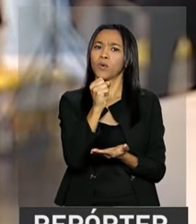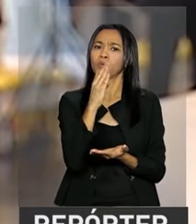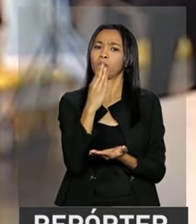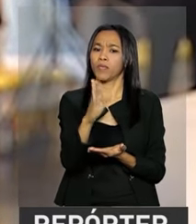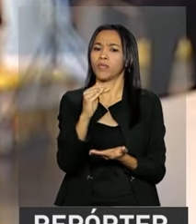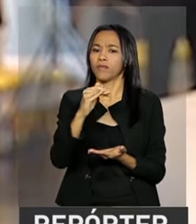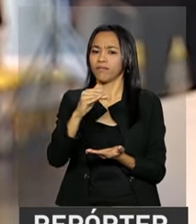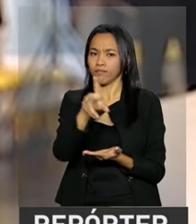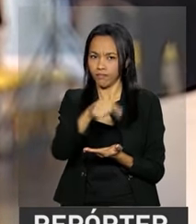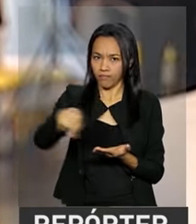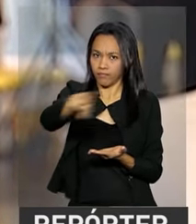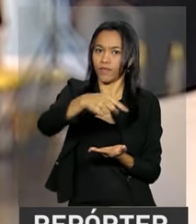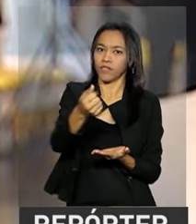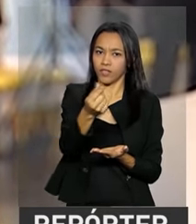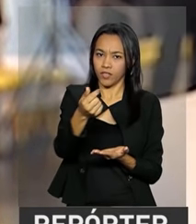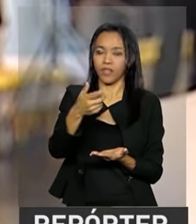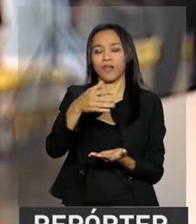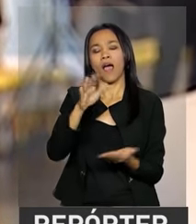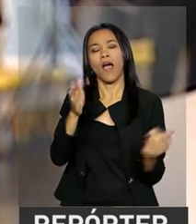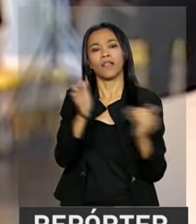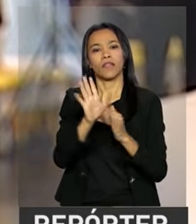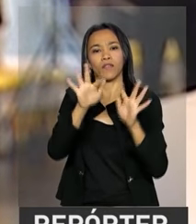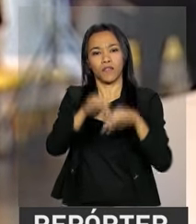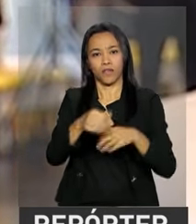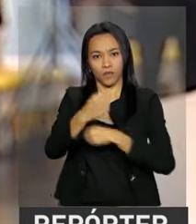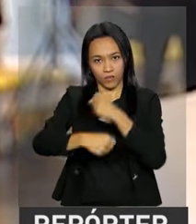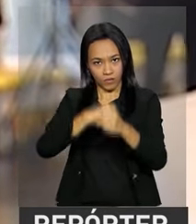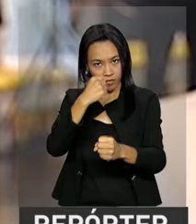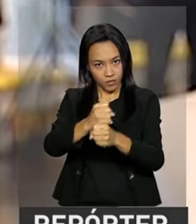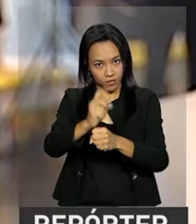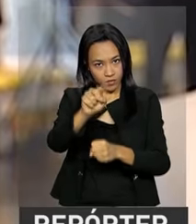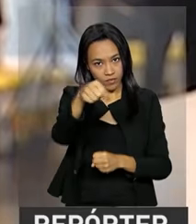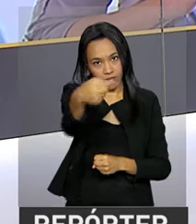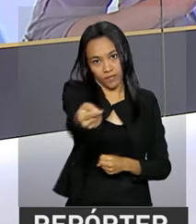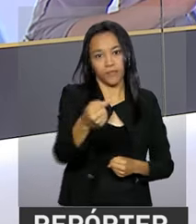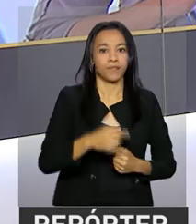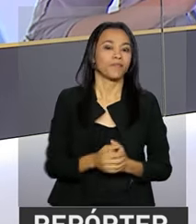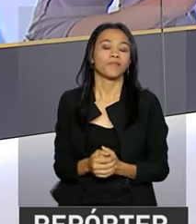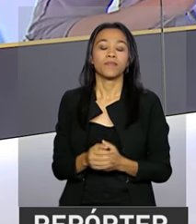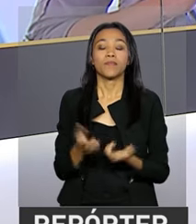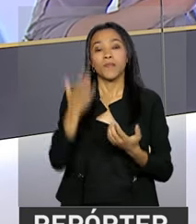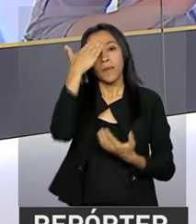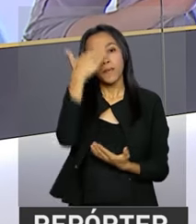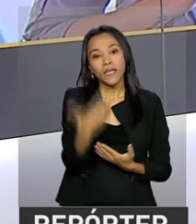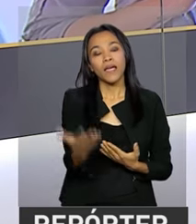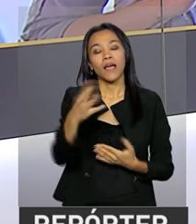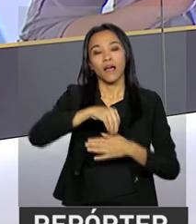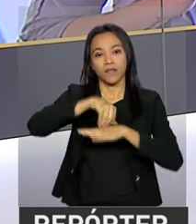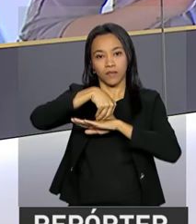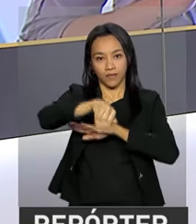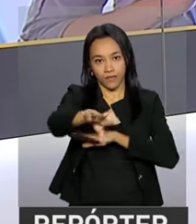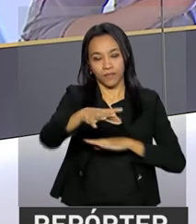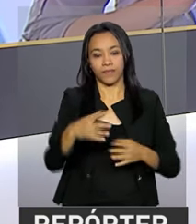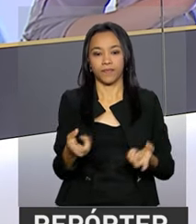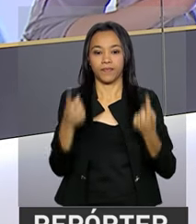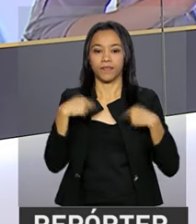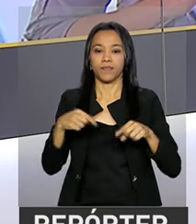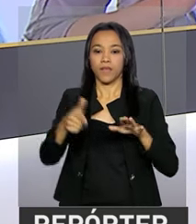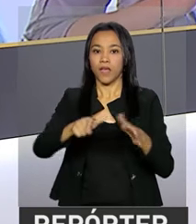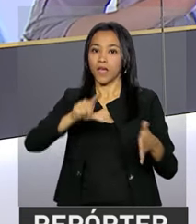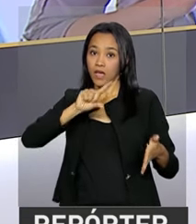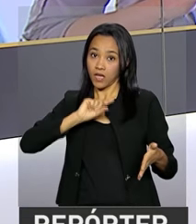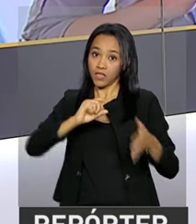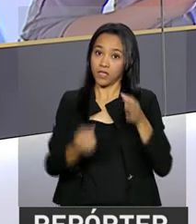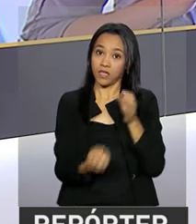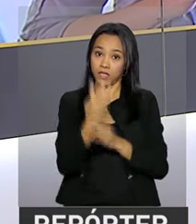em linhas de crédito para micro e pequenas empresas até o final do ano que vem. Leandro, é com você. Ok, Thaisa, obrigado pelas suas informações. E olha, antes do